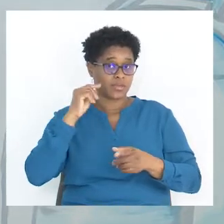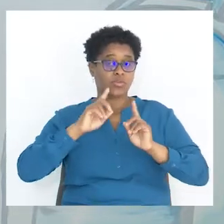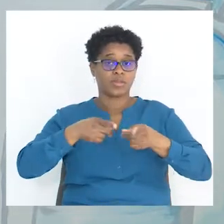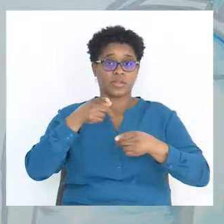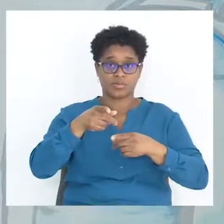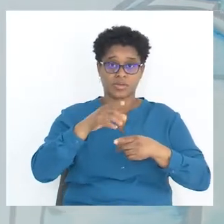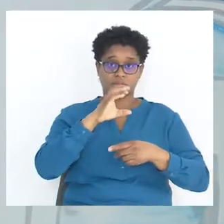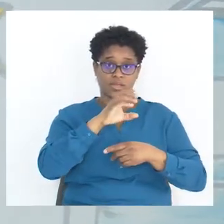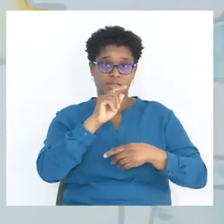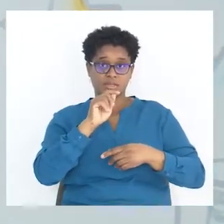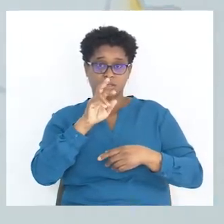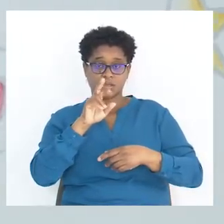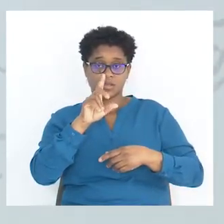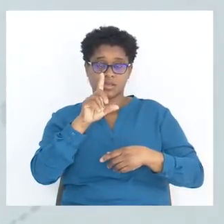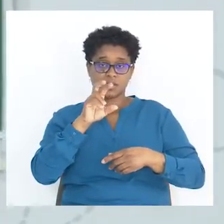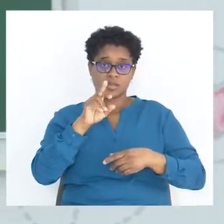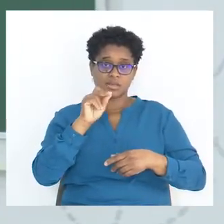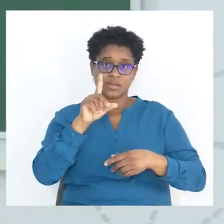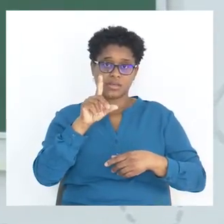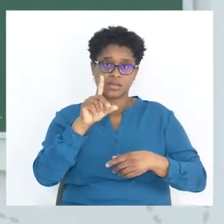logo dali. A serotonina está